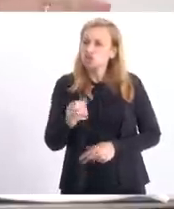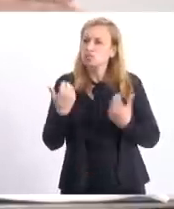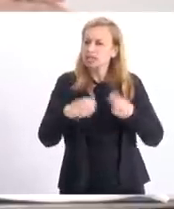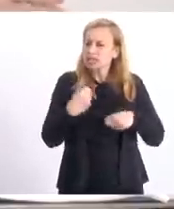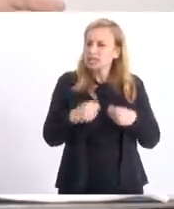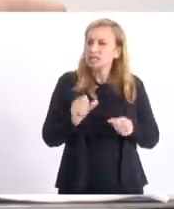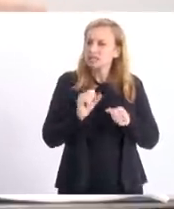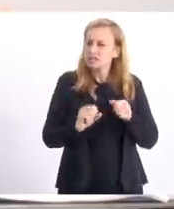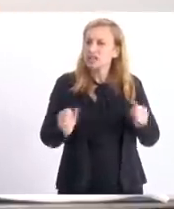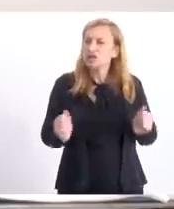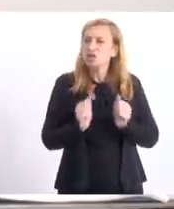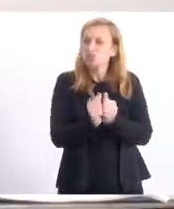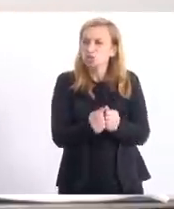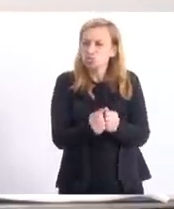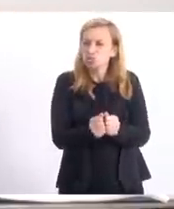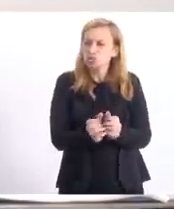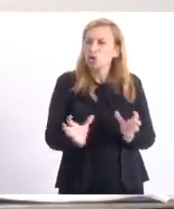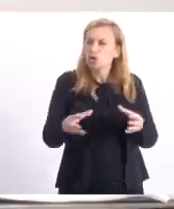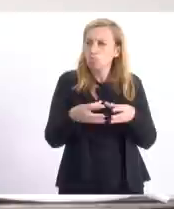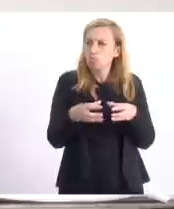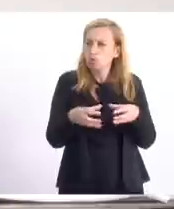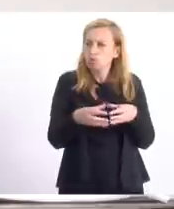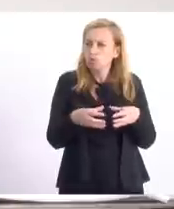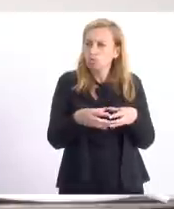feito junto à corporação,